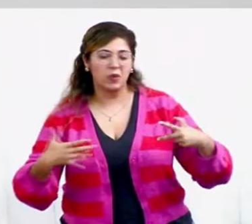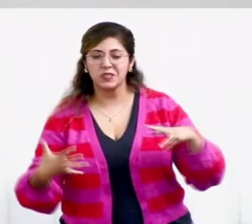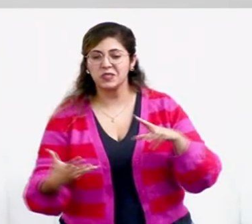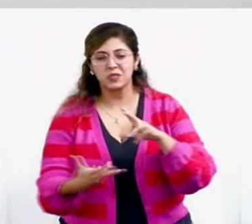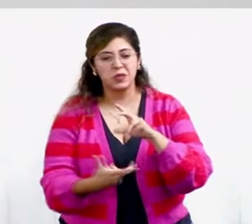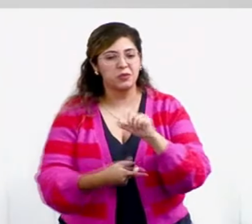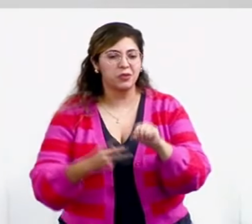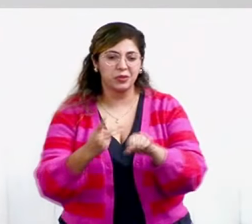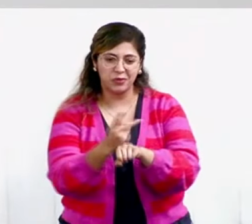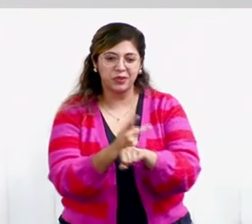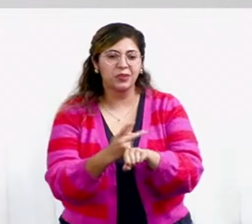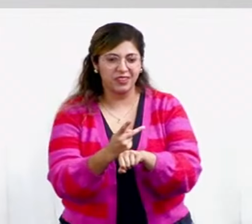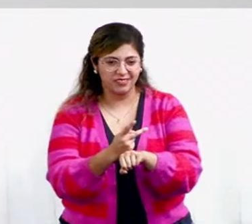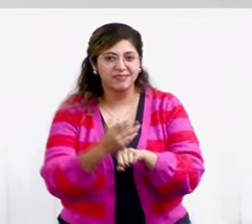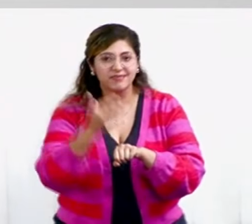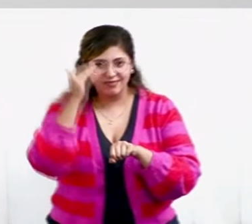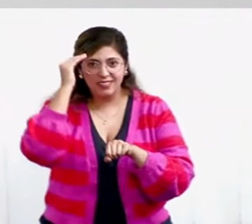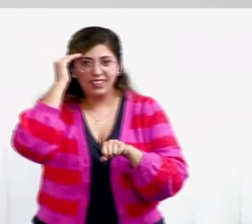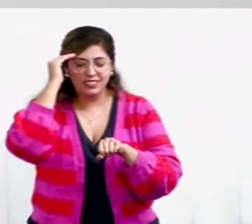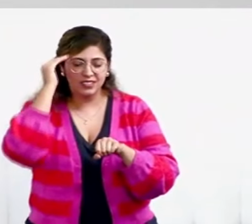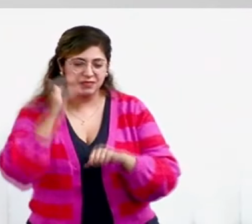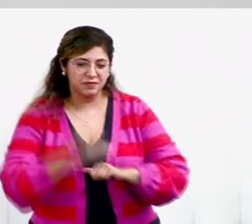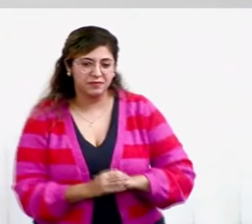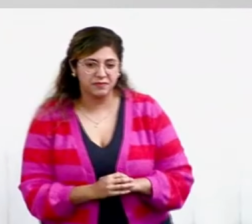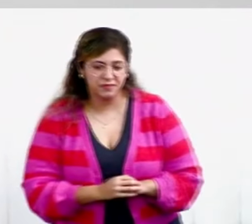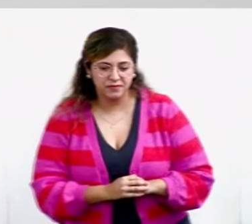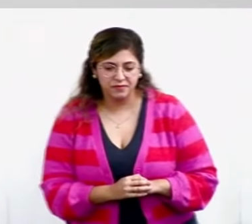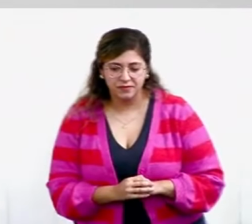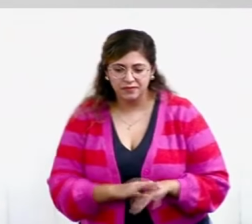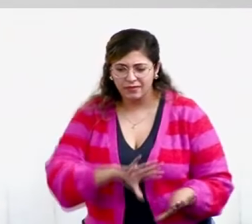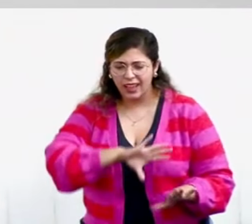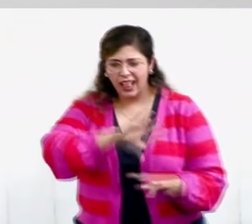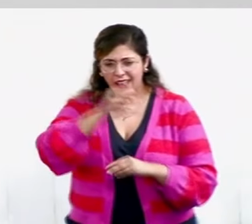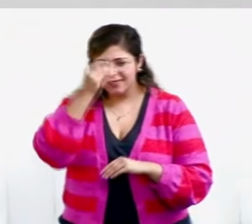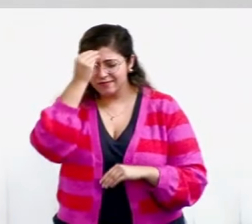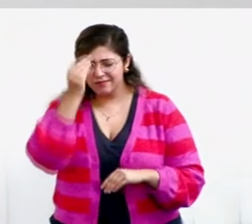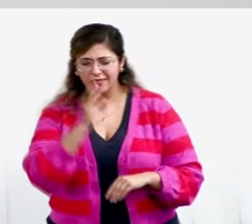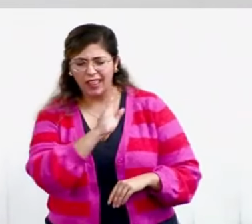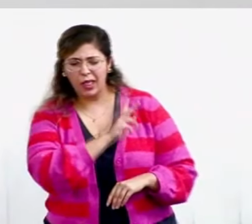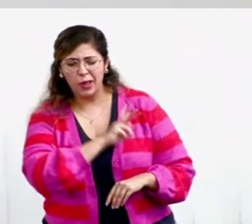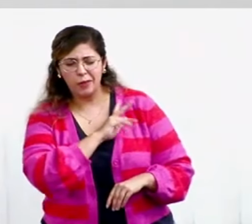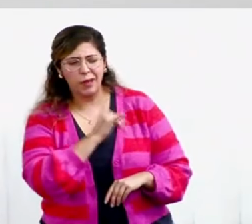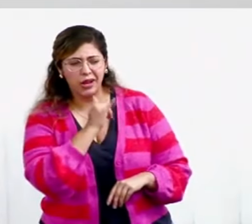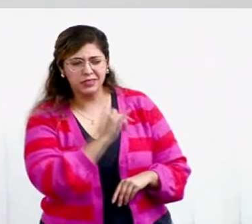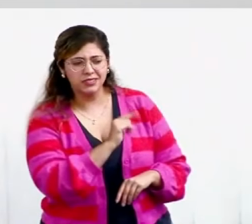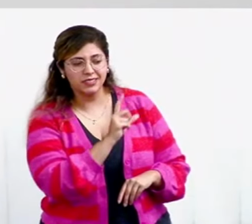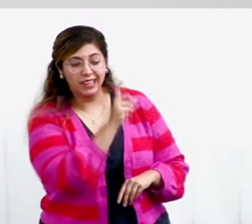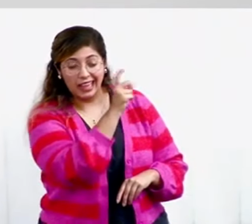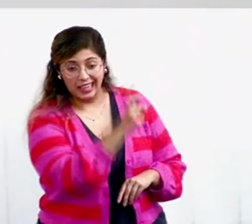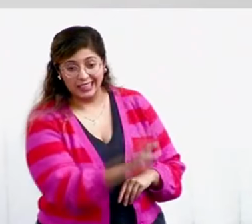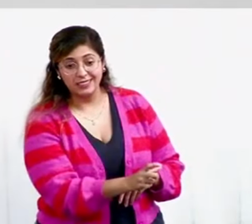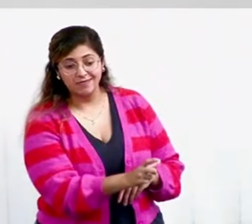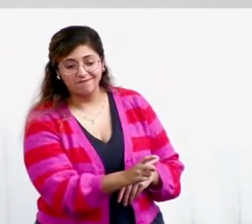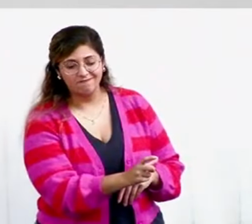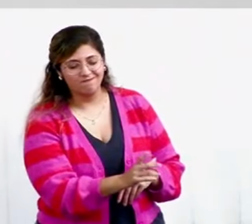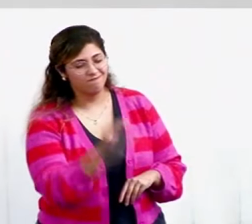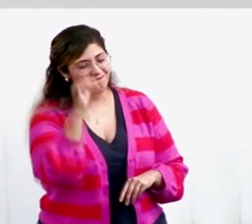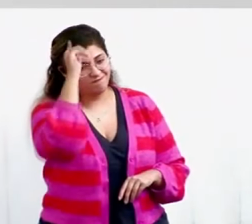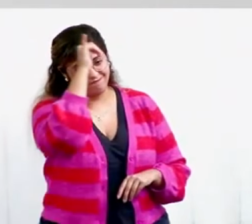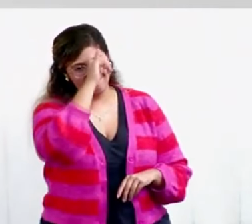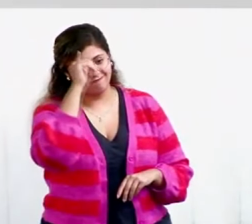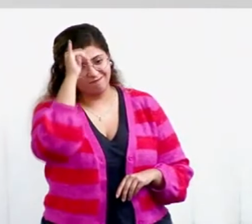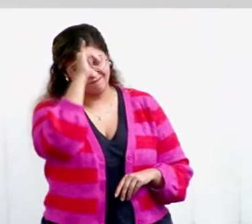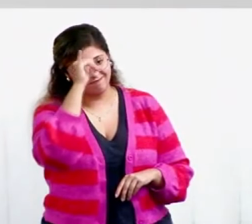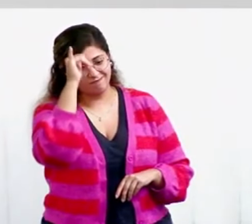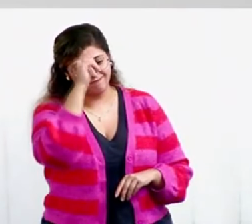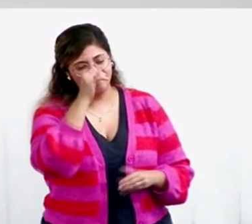para nós é que esses são tolos. Lá no capítulo 1 de Romanos,